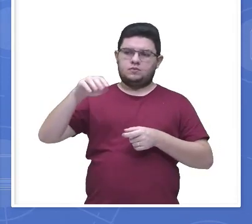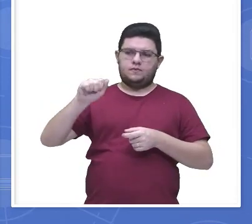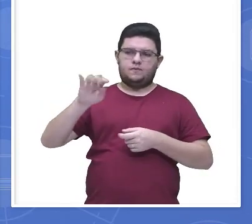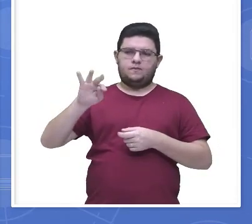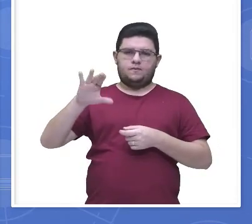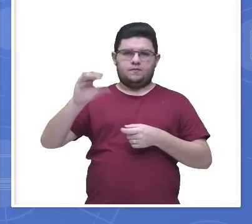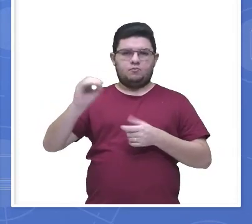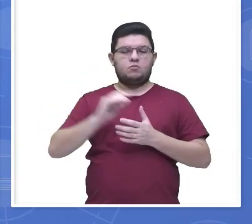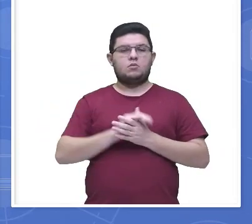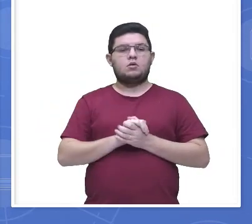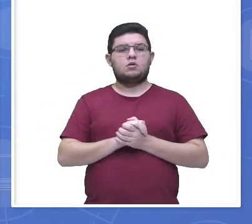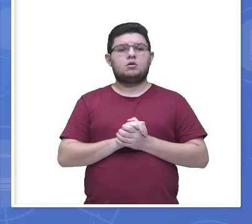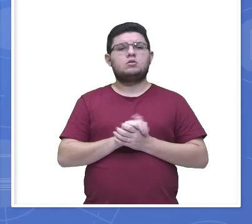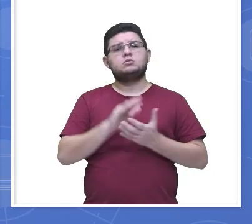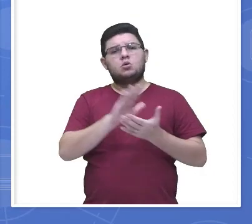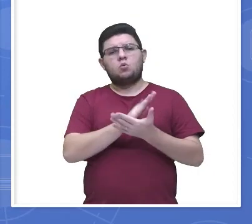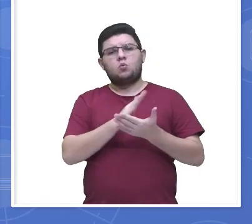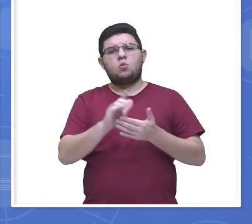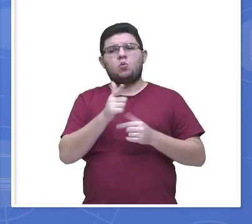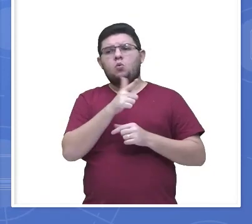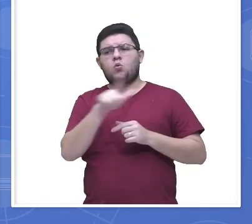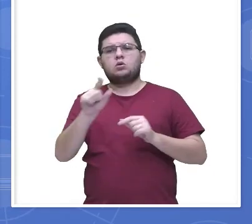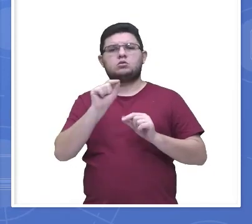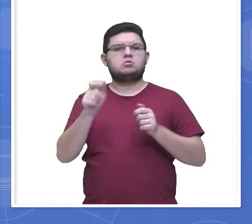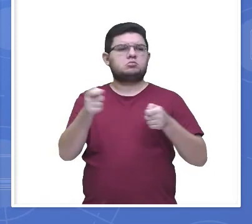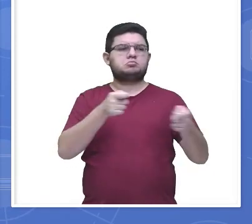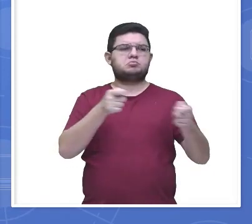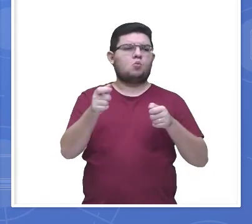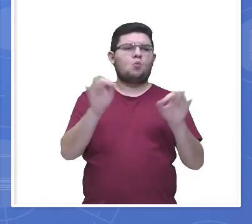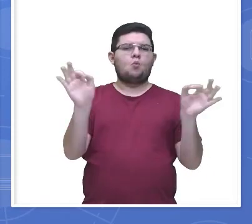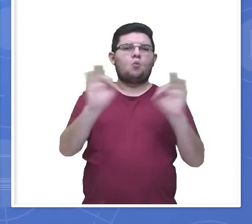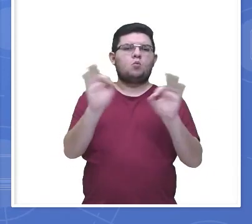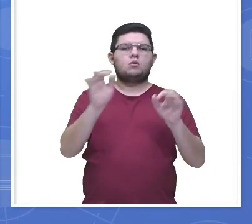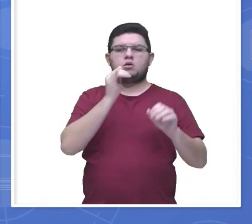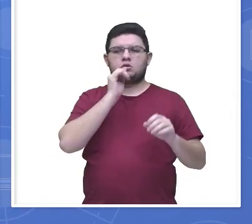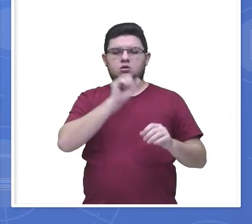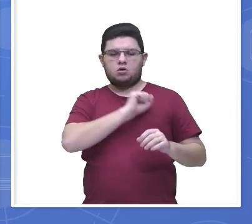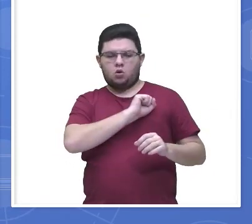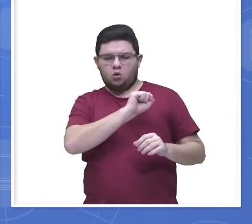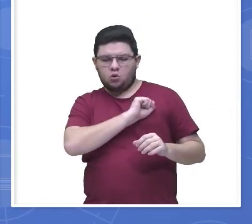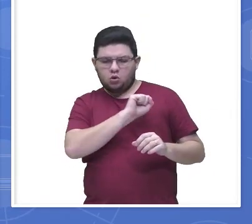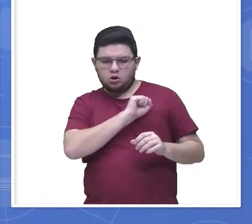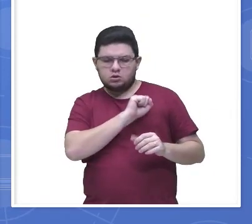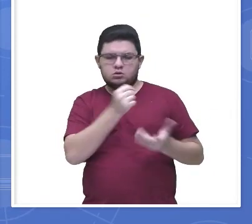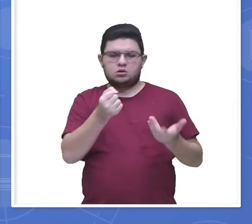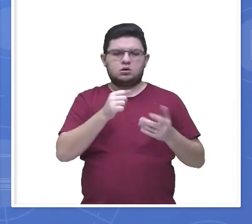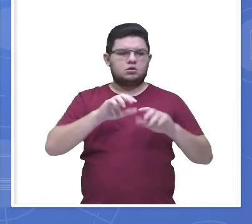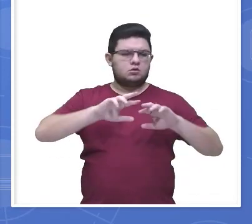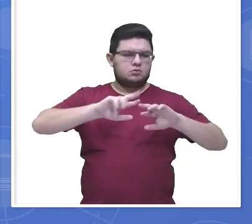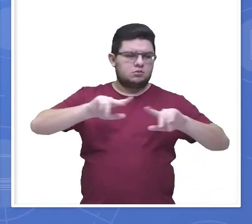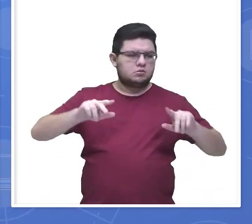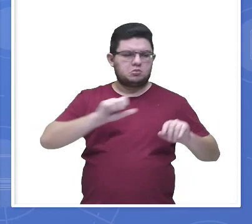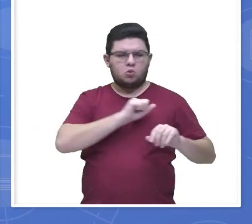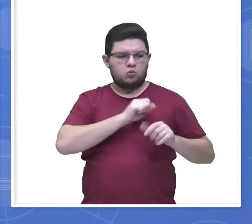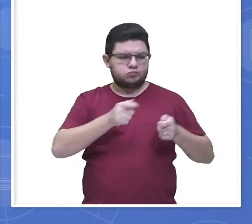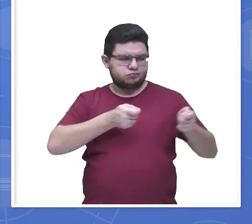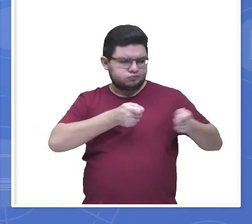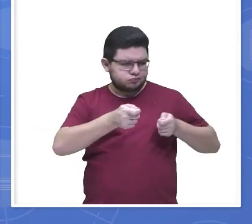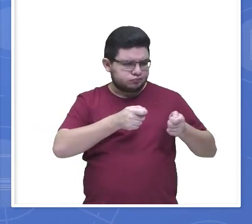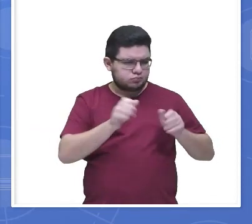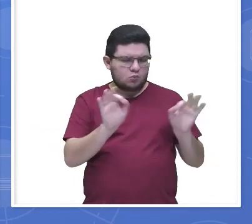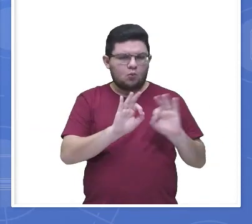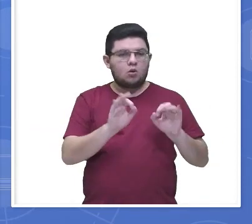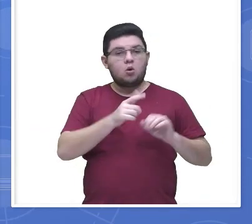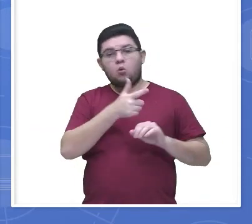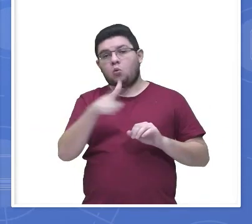no nosso organismo, onde a gente não controla, como o batimento do coração, por exemplo, elas são controladas pelo